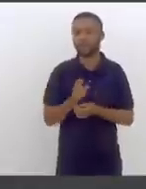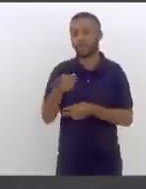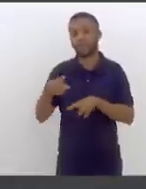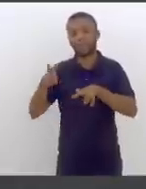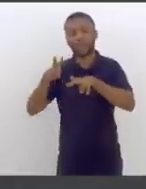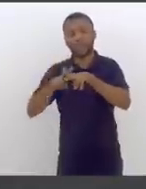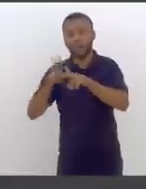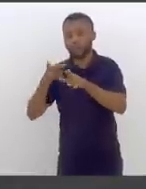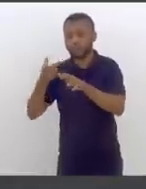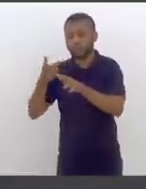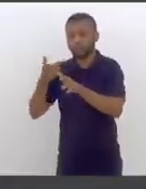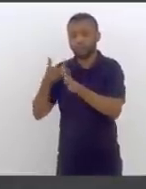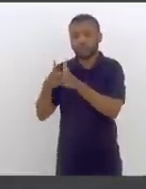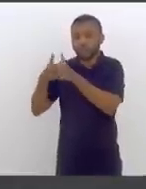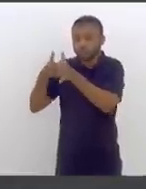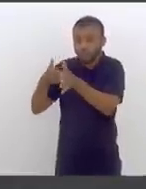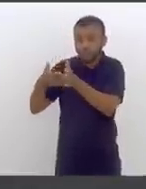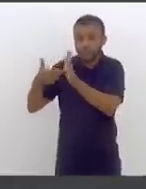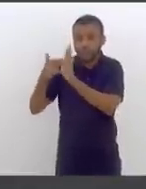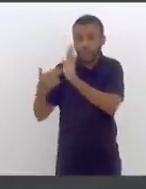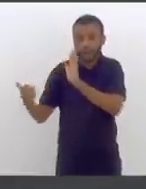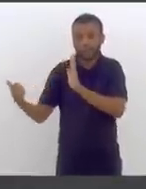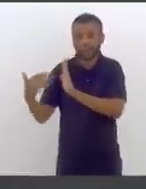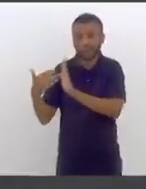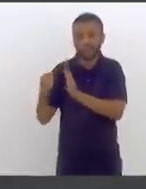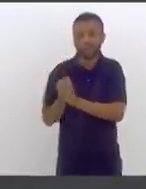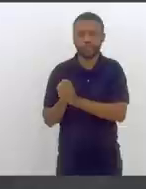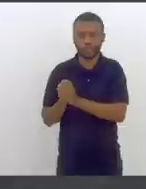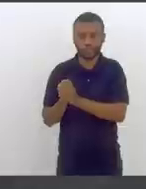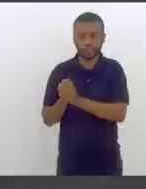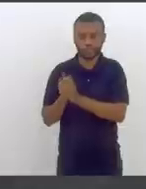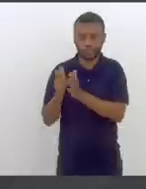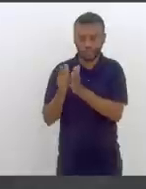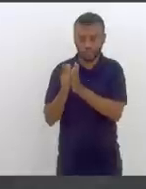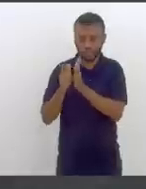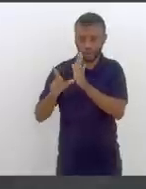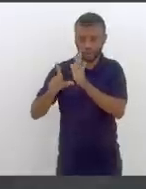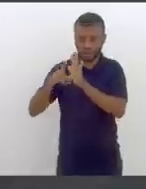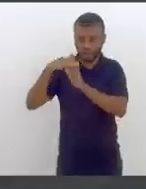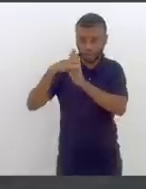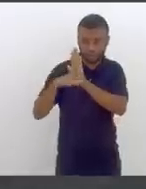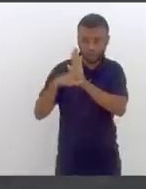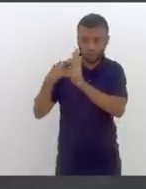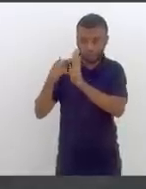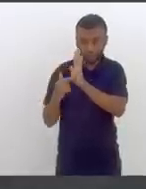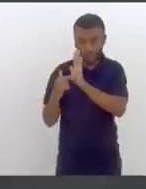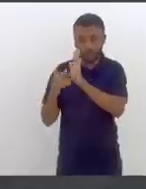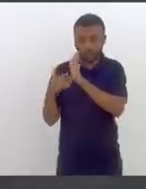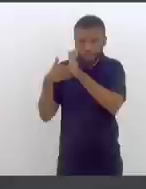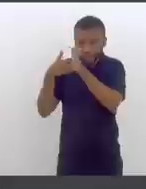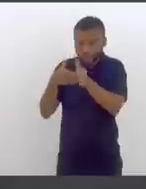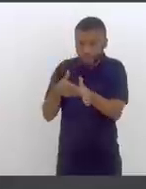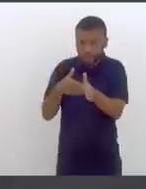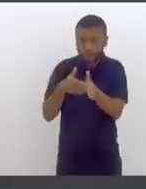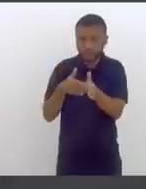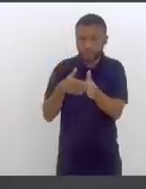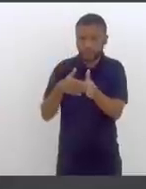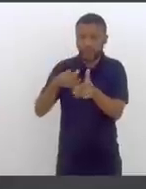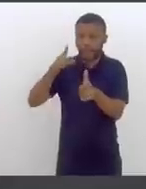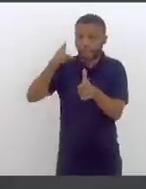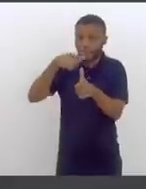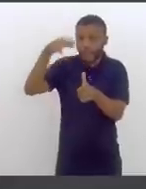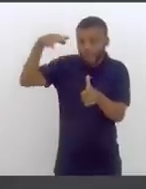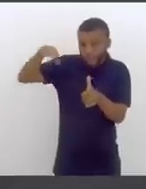disciplinar eu distribuí aí uma legislação que é o nosso regulamento disciplinar tá logo na primeira página